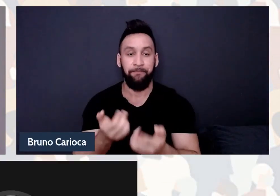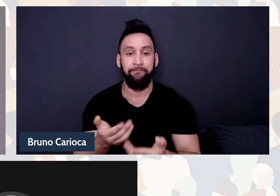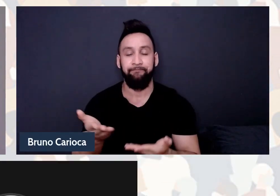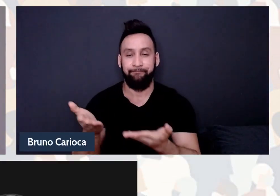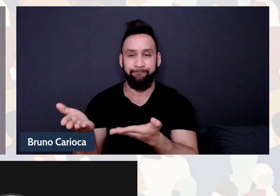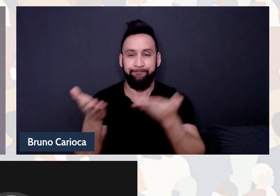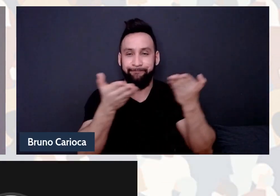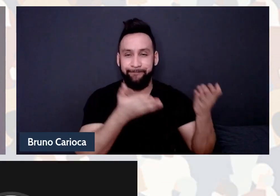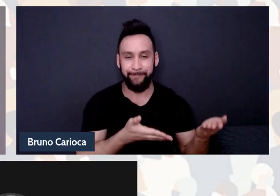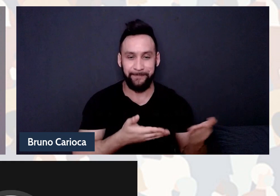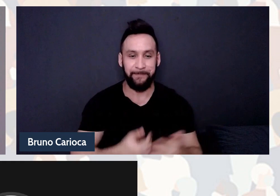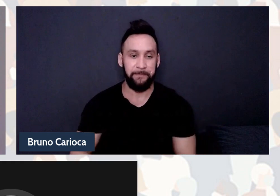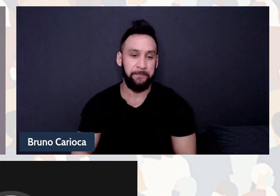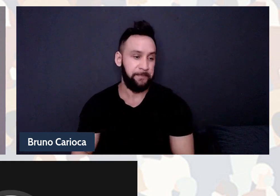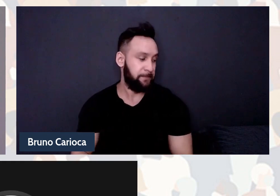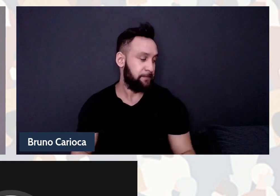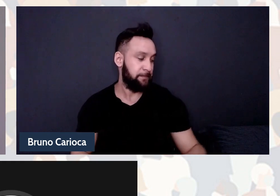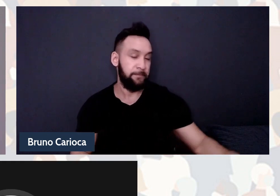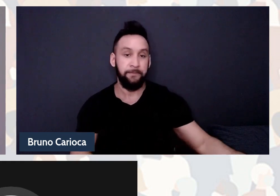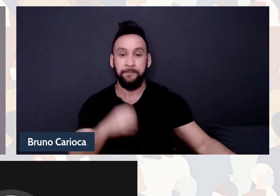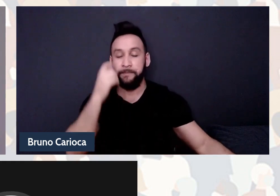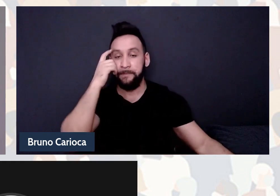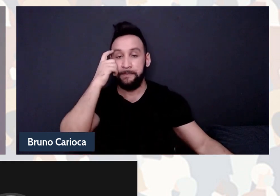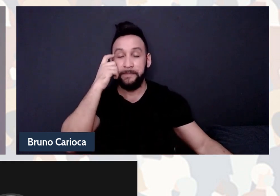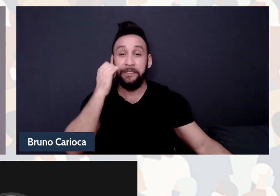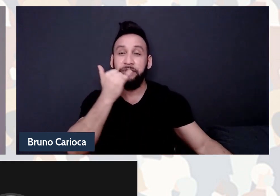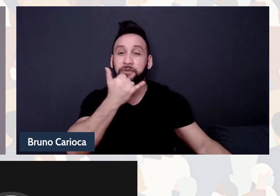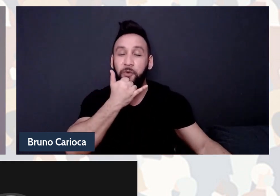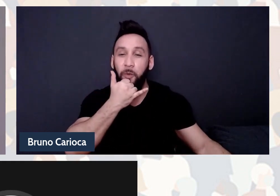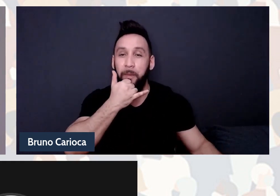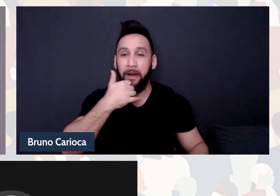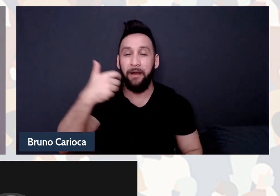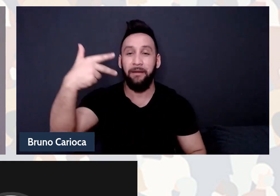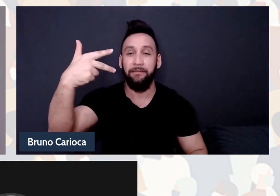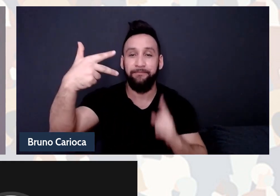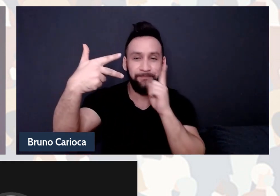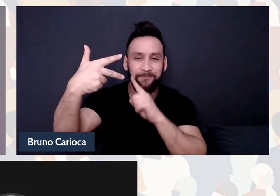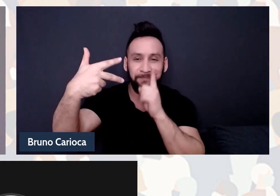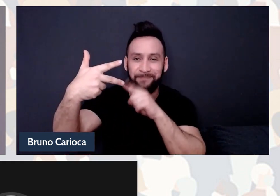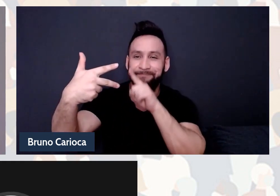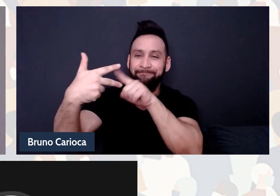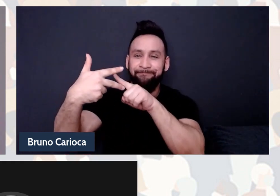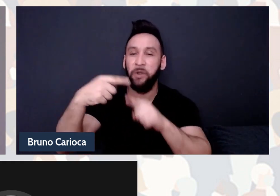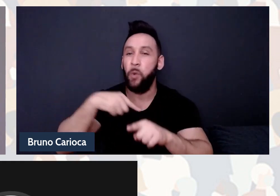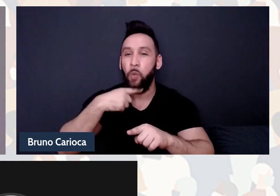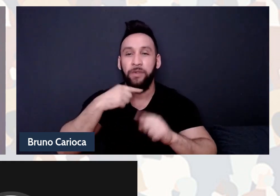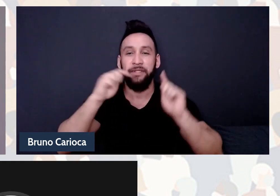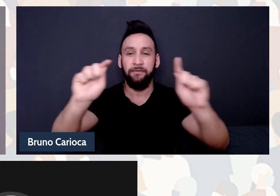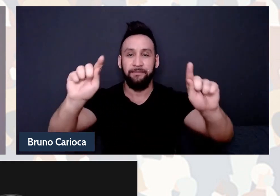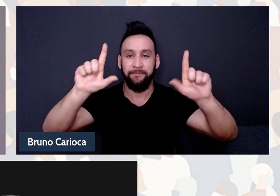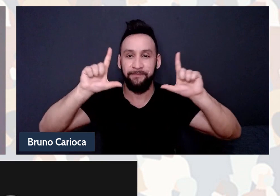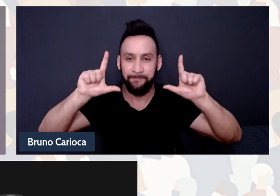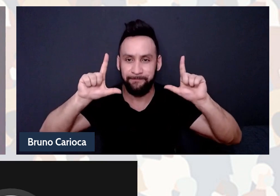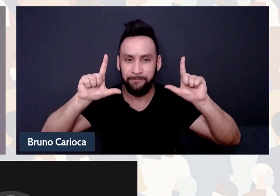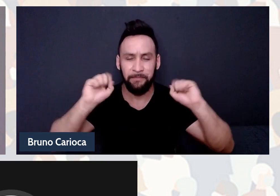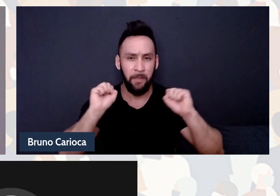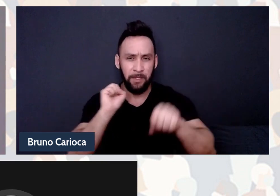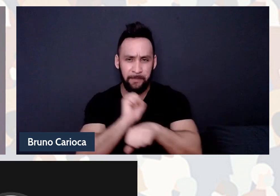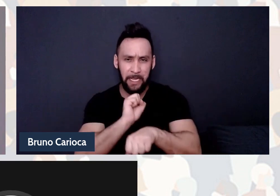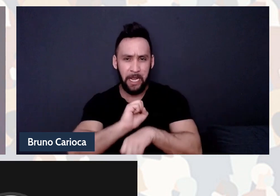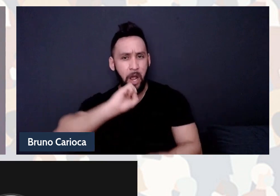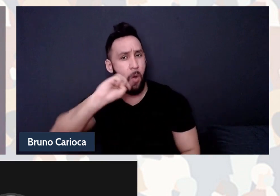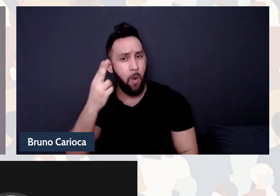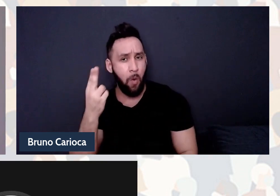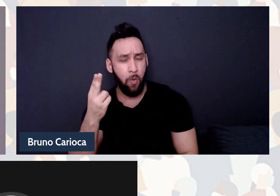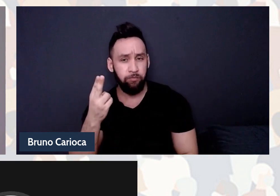Boa tarde a todos. Eu estou com um probleminha na minha câmera, não estou conseguindo religar a minha câmera. Não sei se vocês querem aguardar ou passar